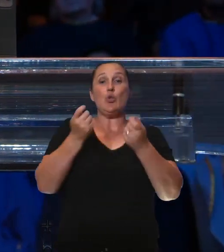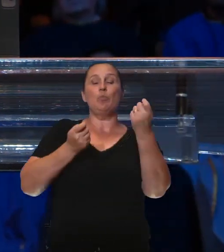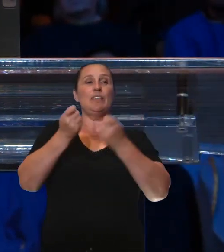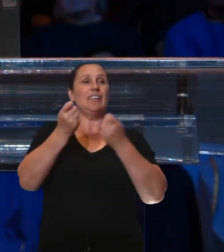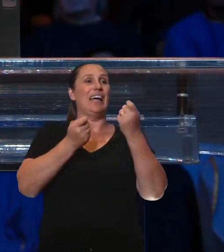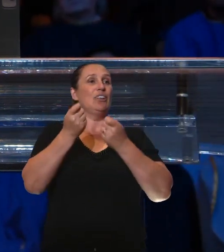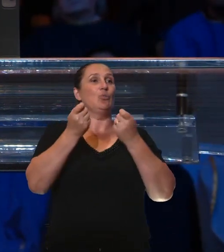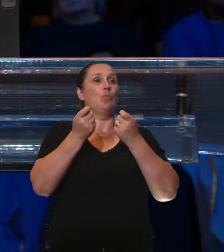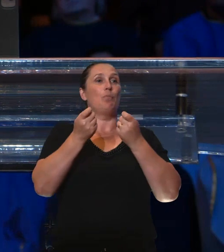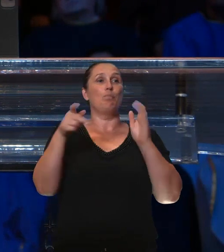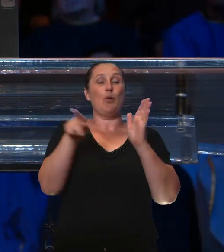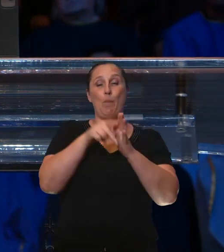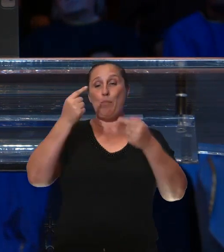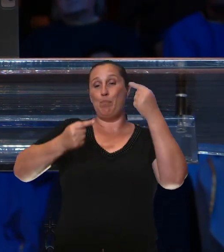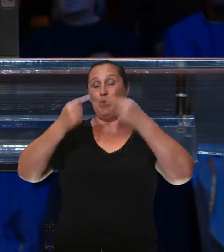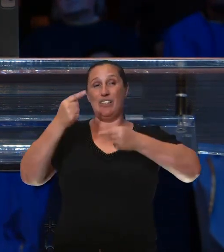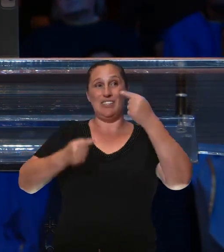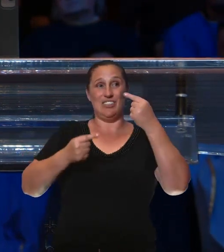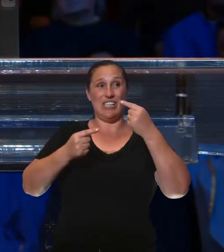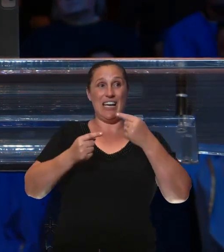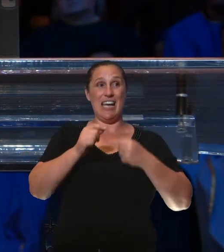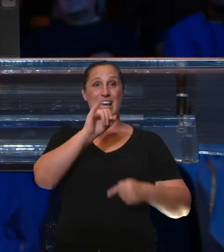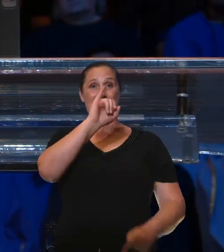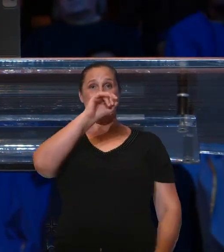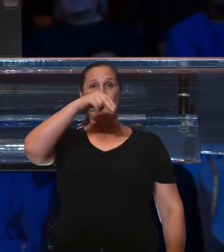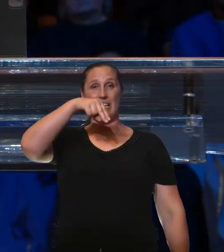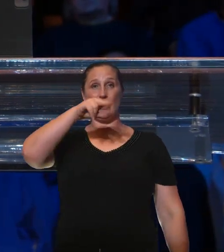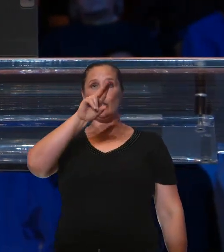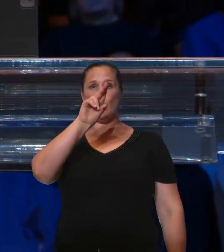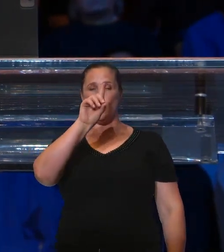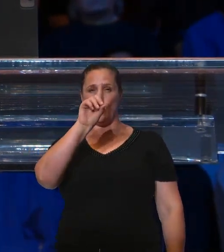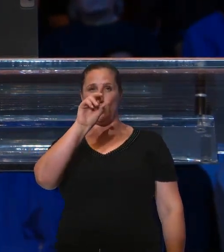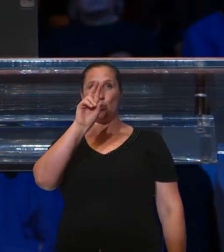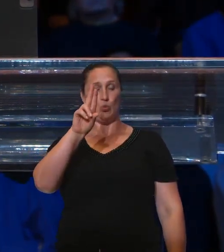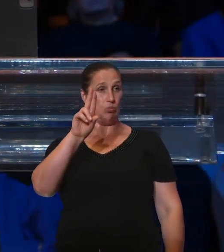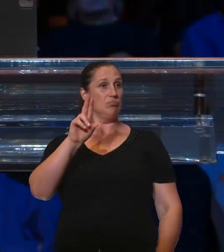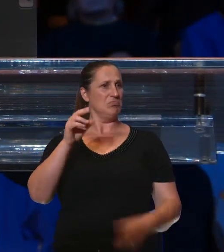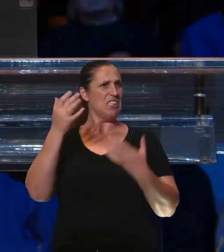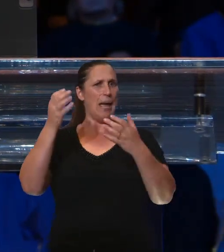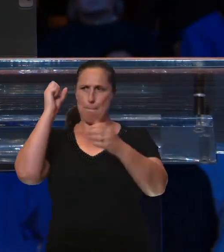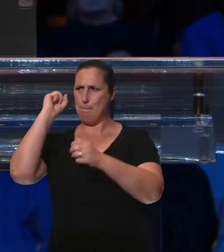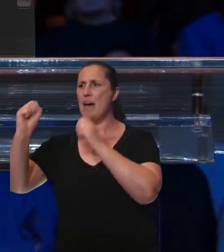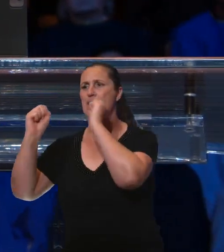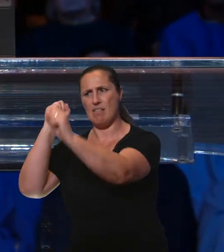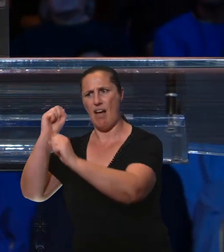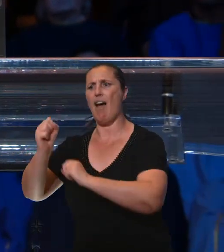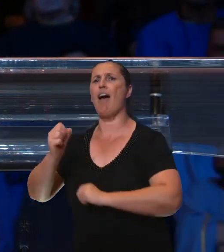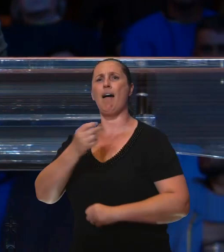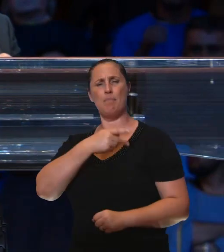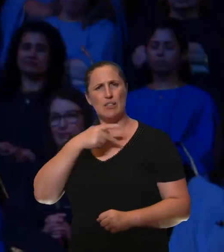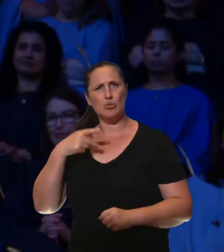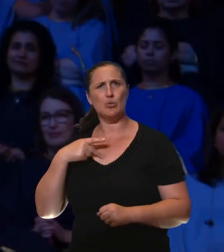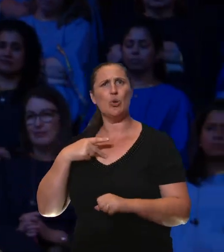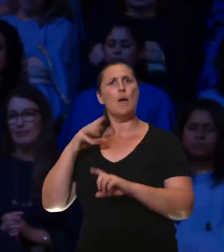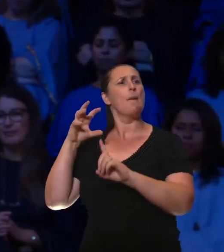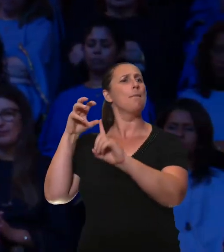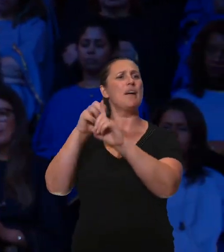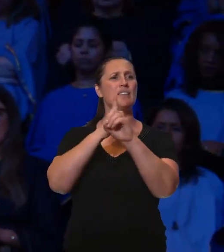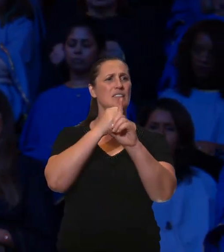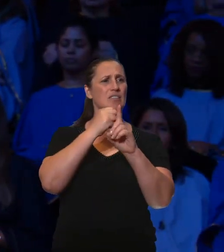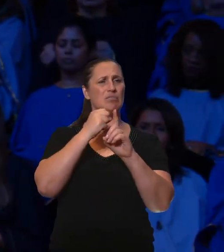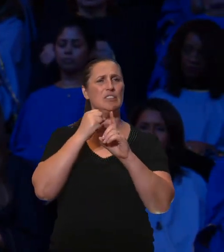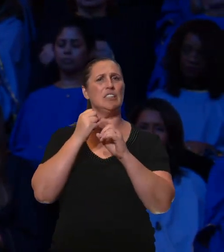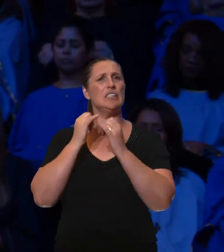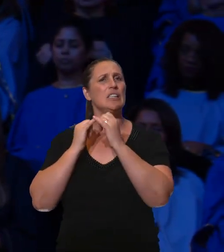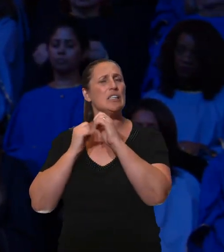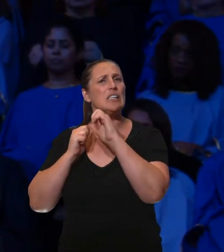extremista hindu. E é honroso matar pastor, tocar fogo em igreja, perseguir os cristãos. Então